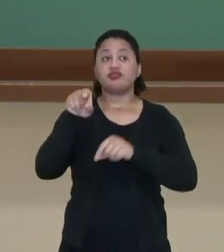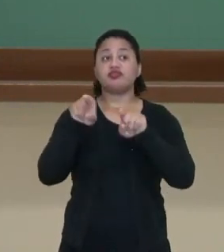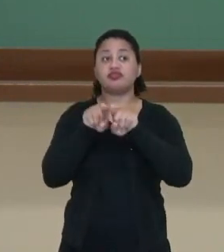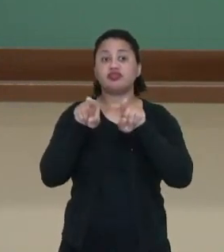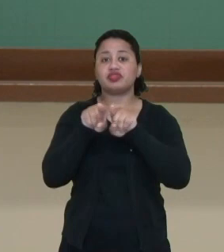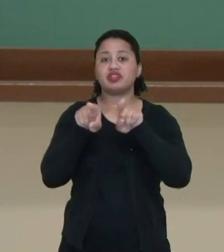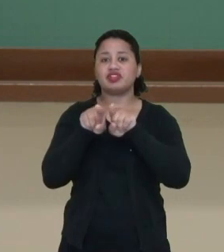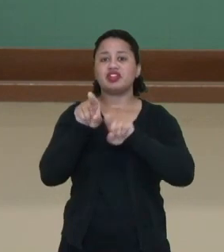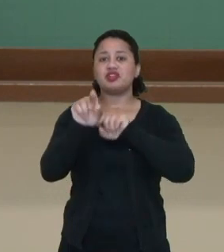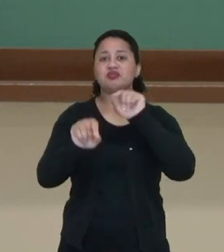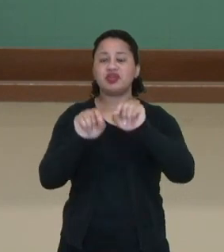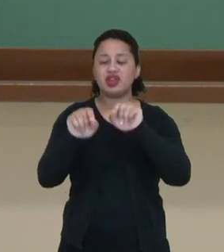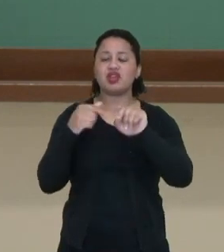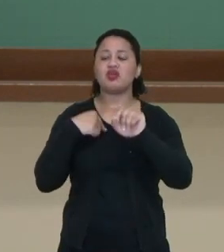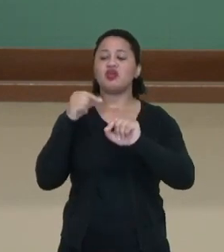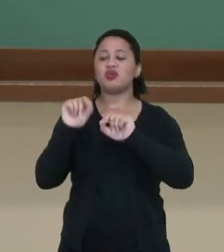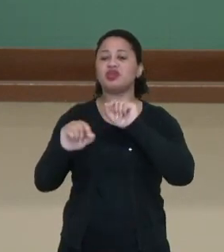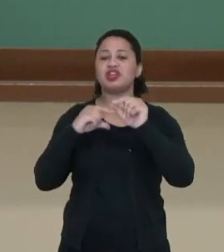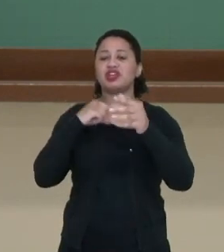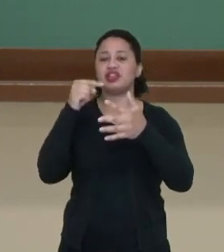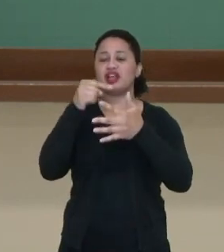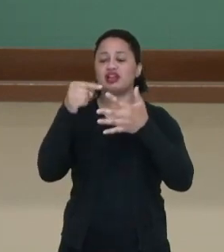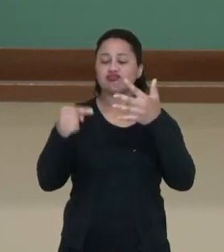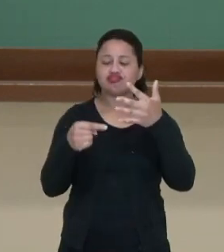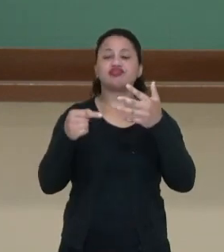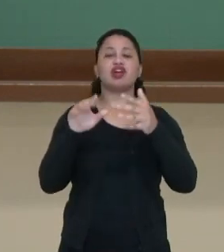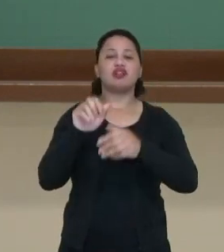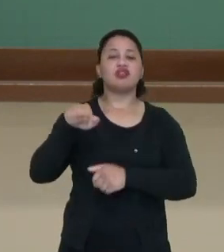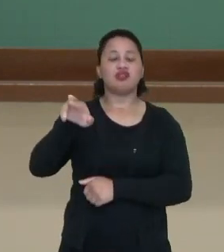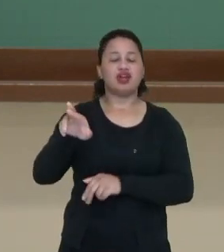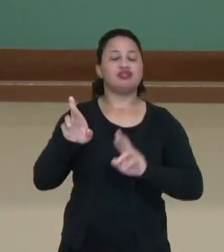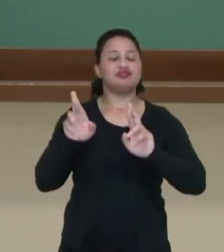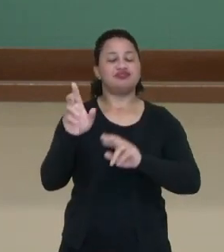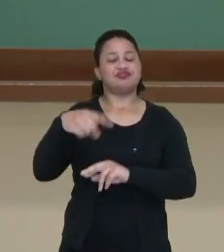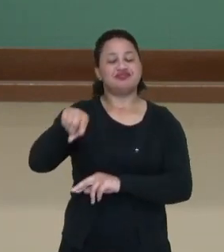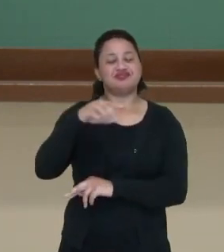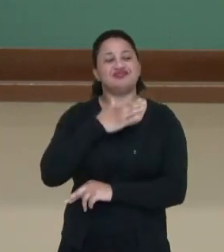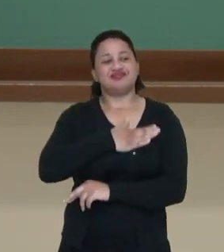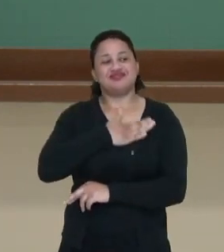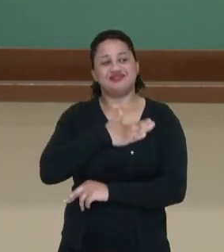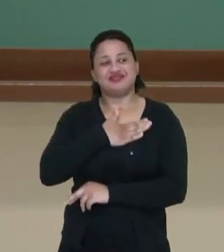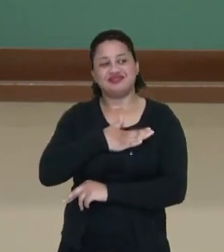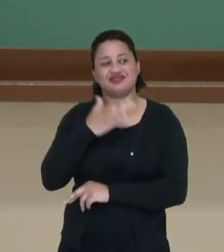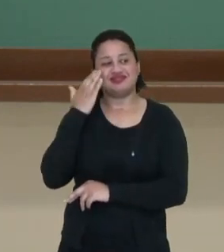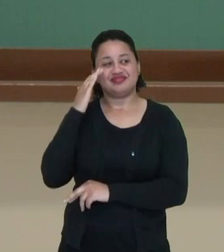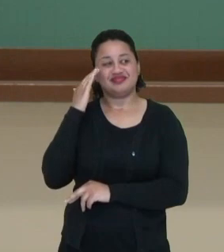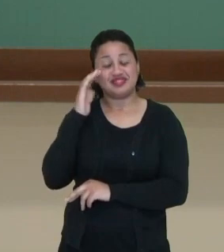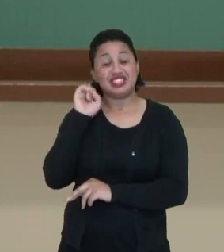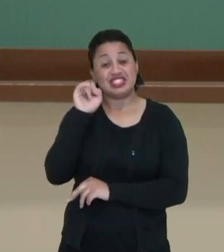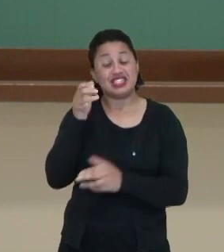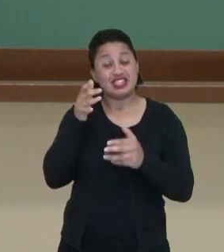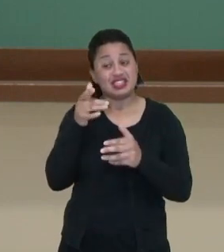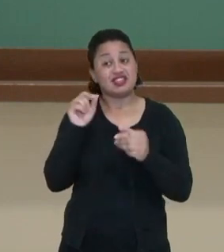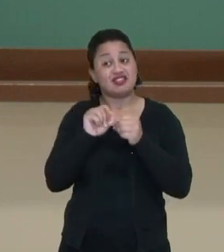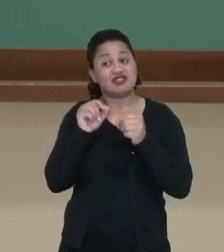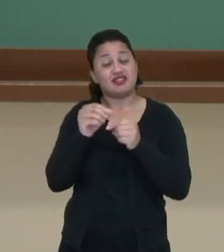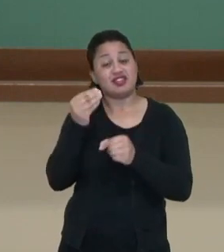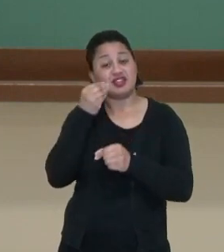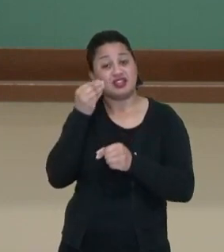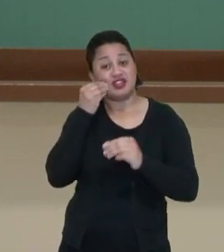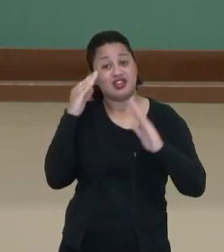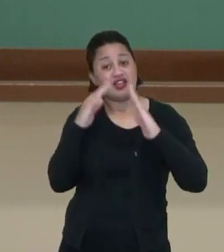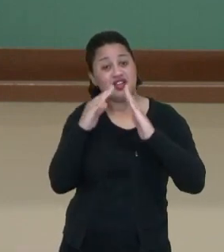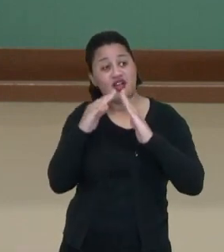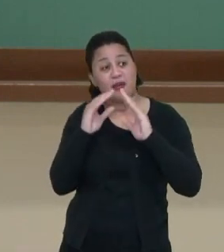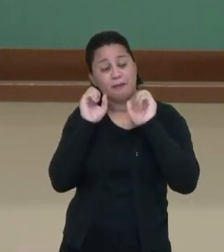e a composição do ar. Eu espero que você tenha gostado. Se quiser repetir esse experimento em casa,